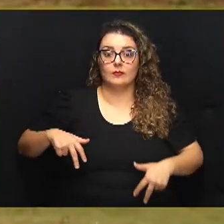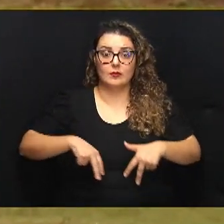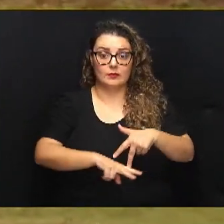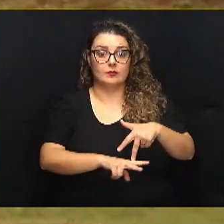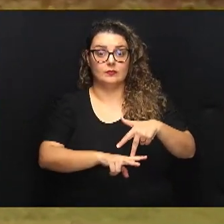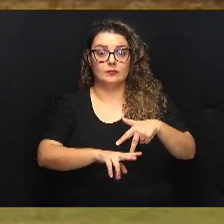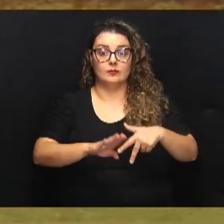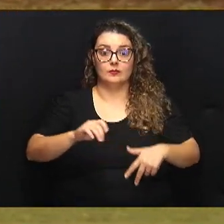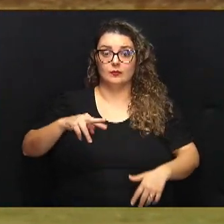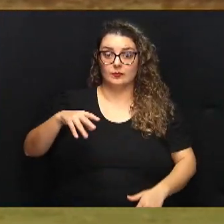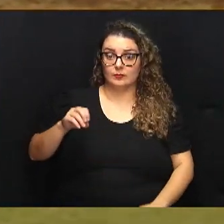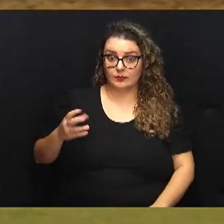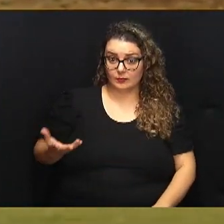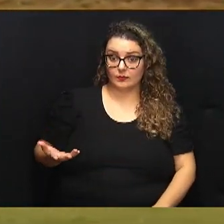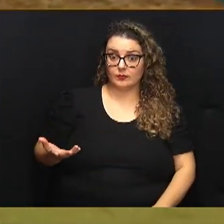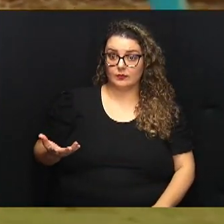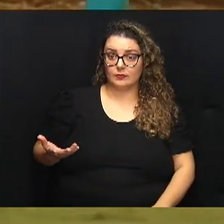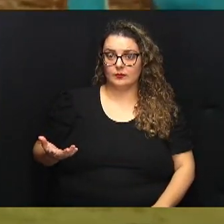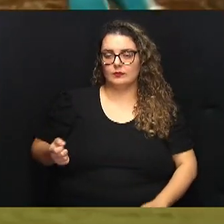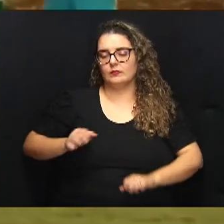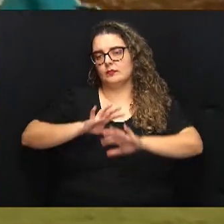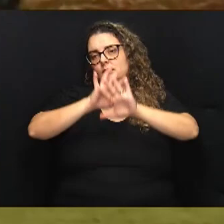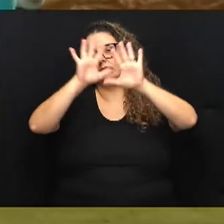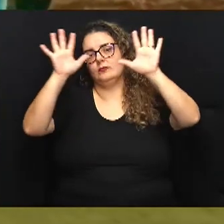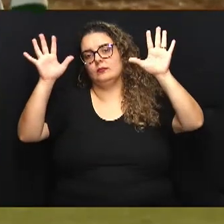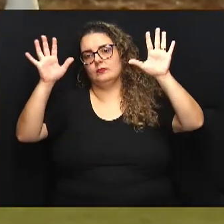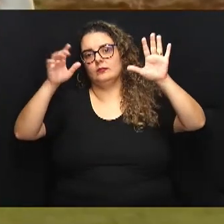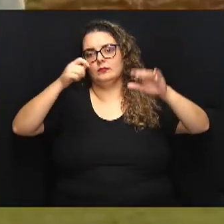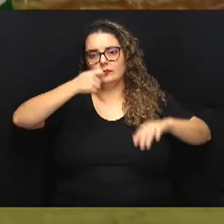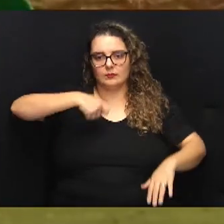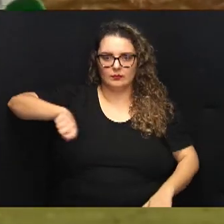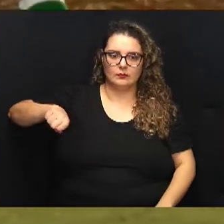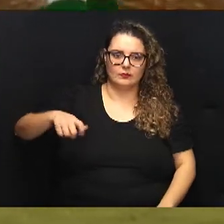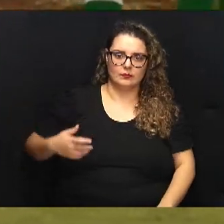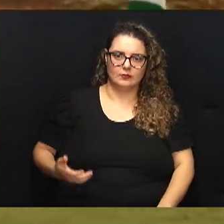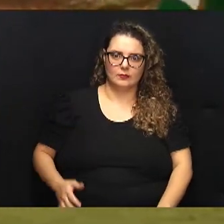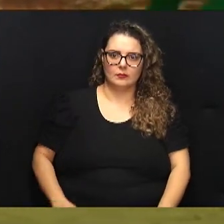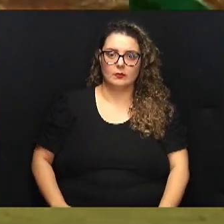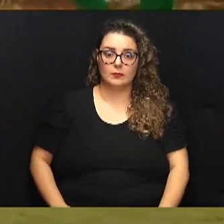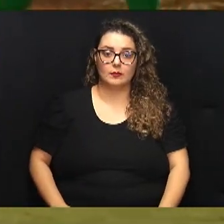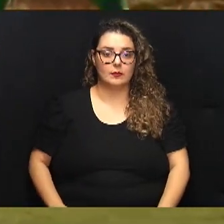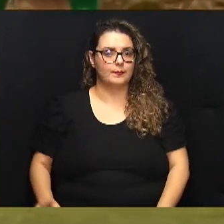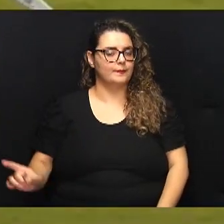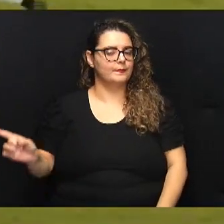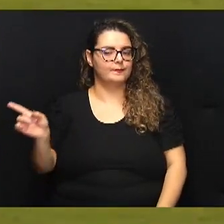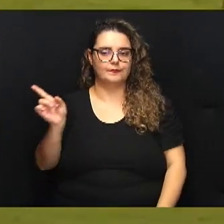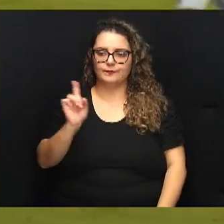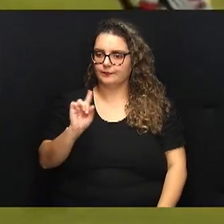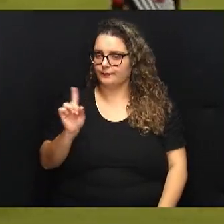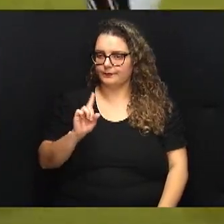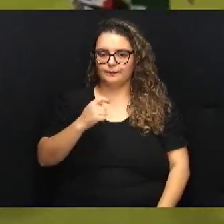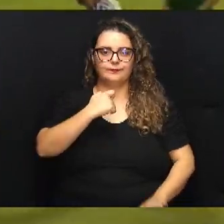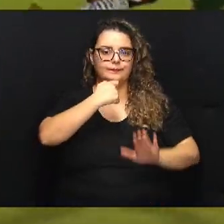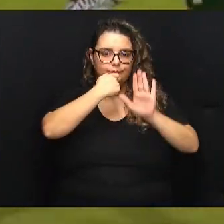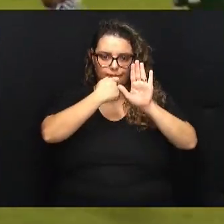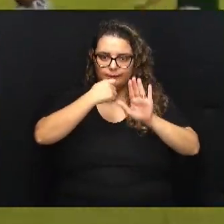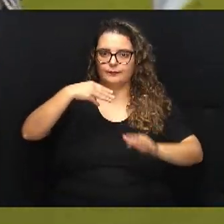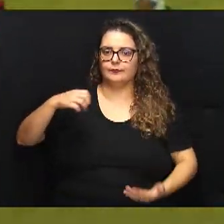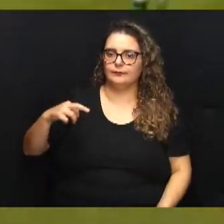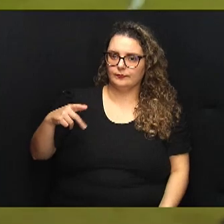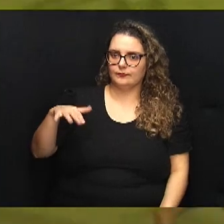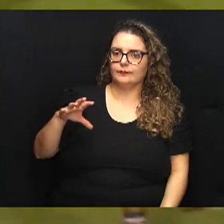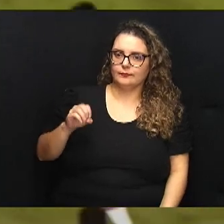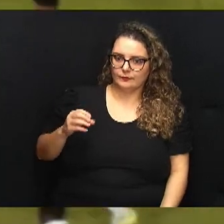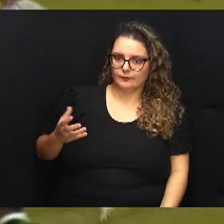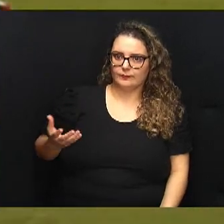Bruno Santos. Lance claro para a expulsão, certo? Pois não para o árbitro Marcelo Rudá